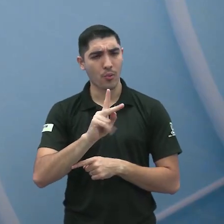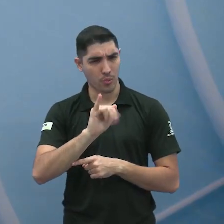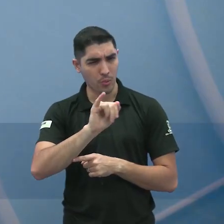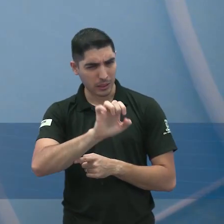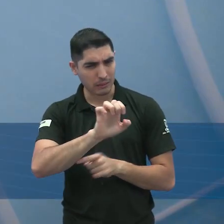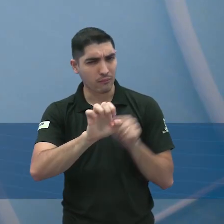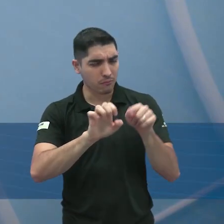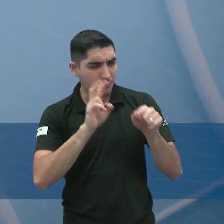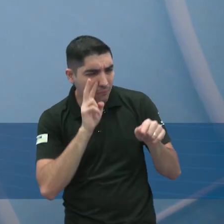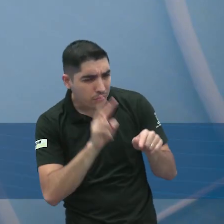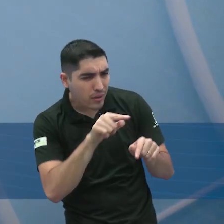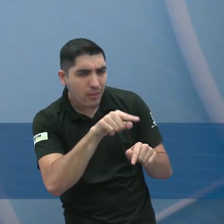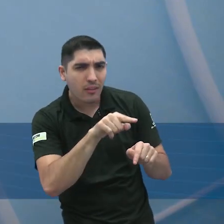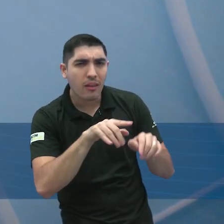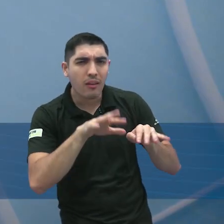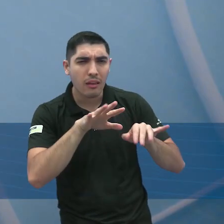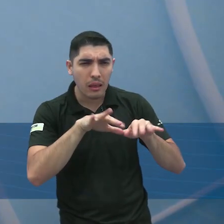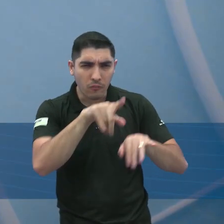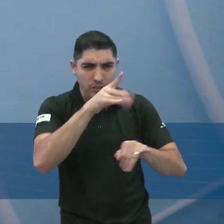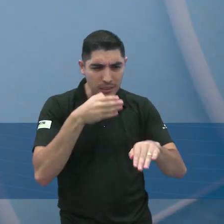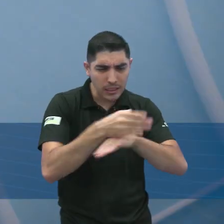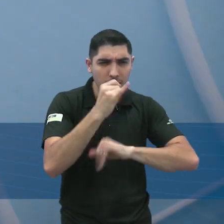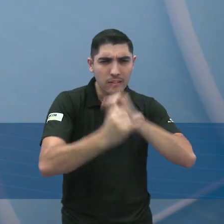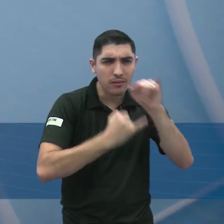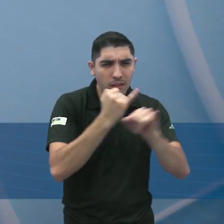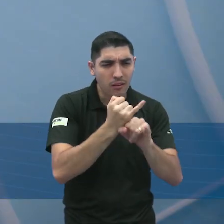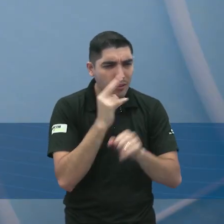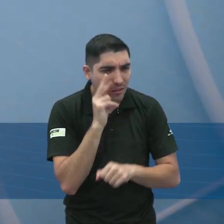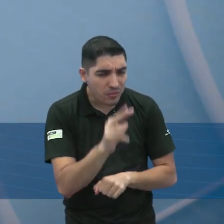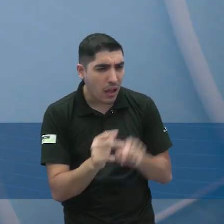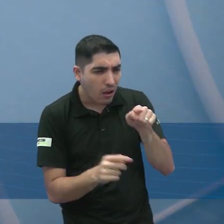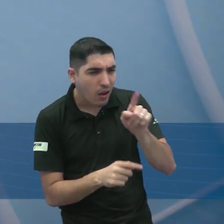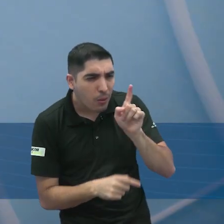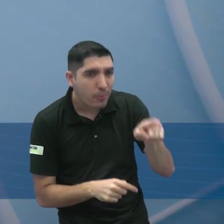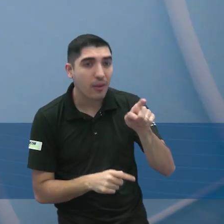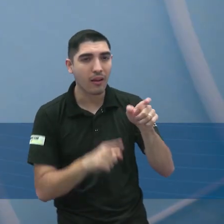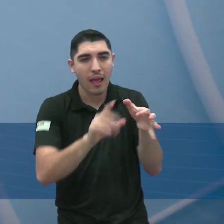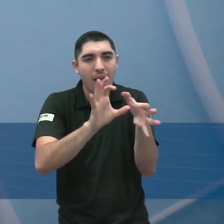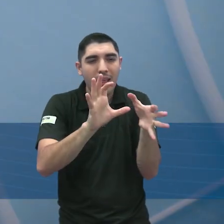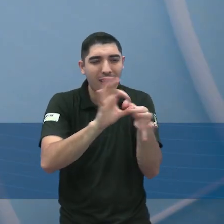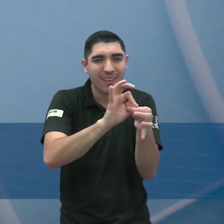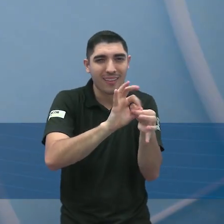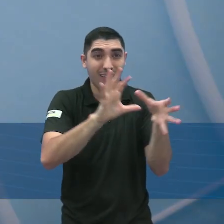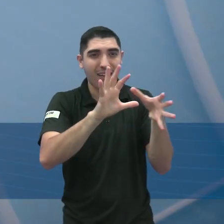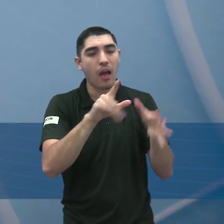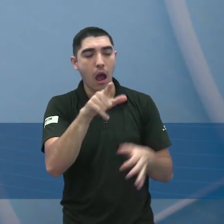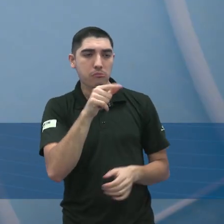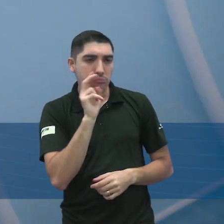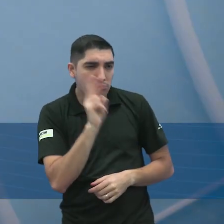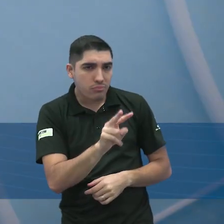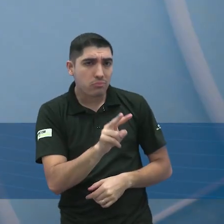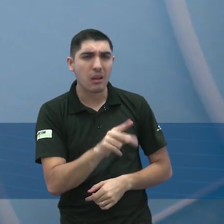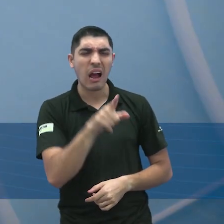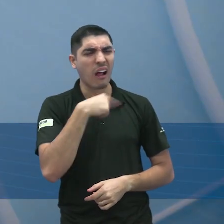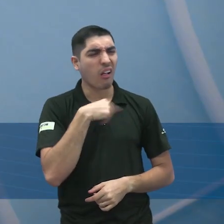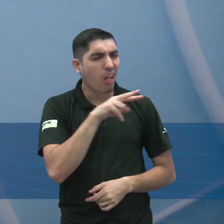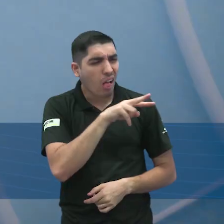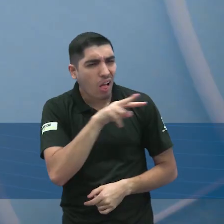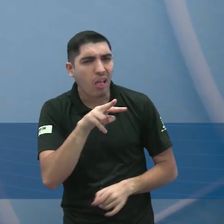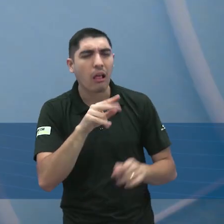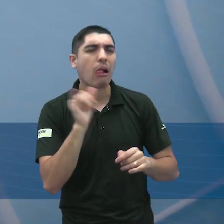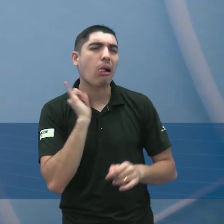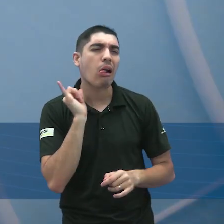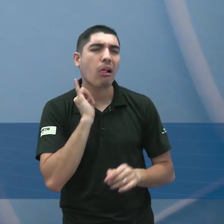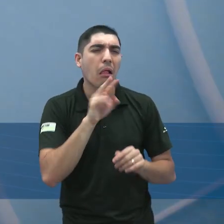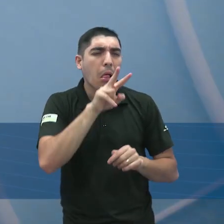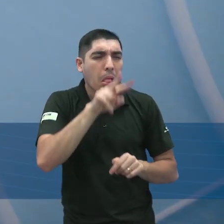já clicou esse botão alguma vez ao entrar em um site pela internet, quase sem ler, né, as